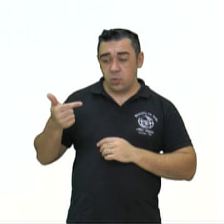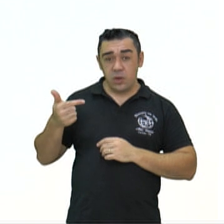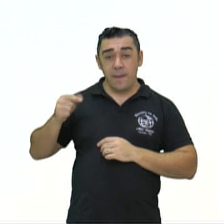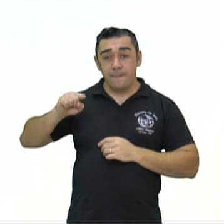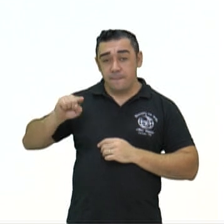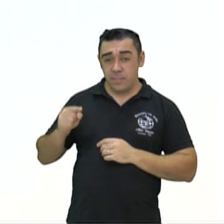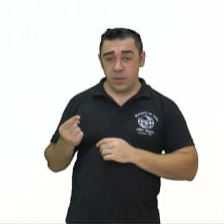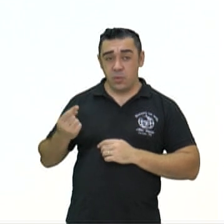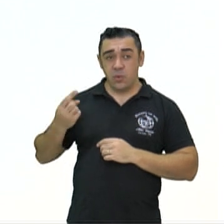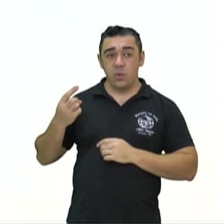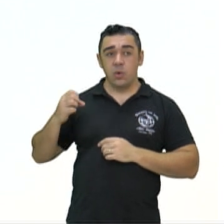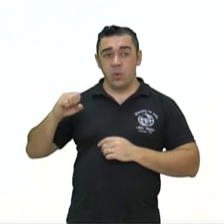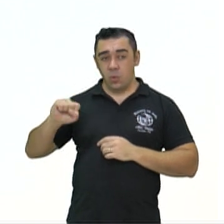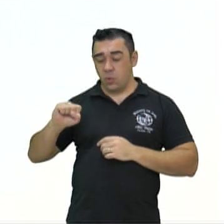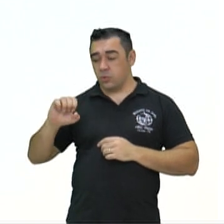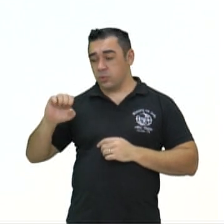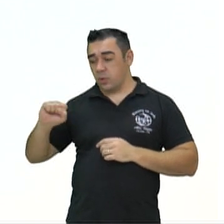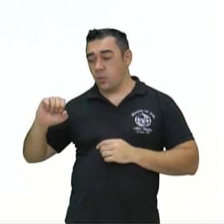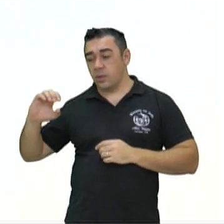362.880.